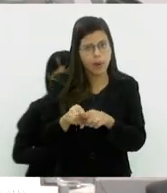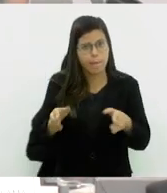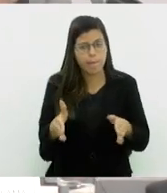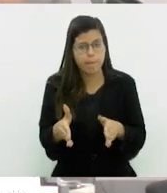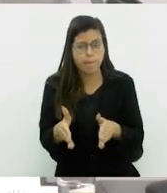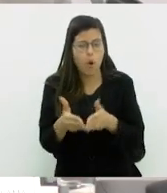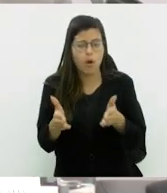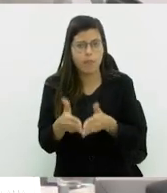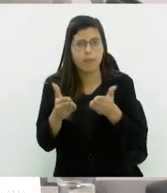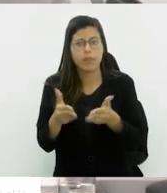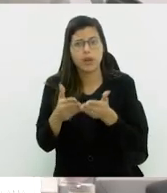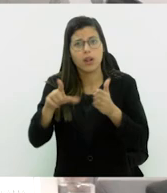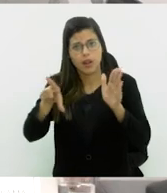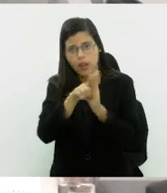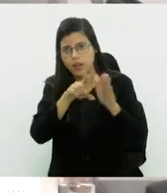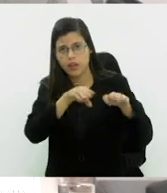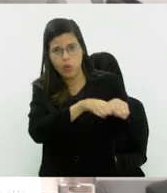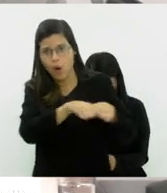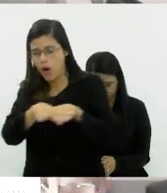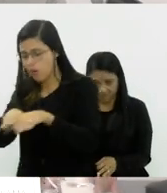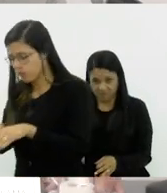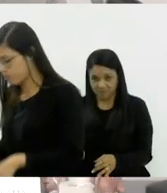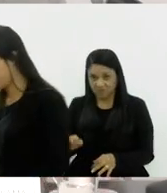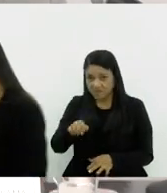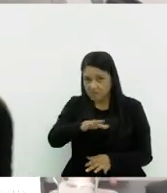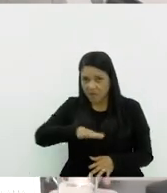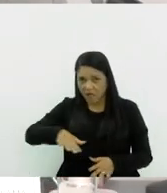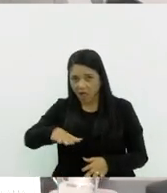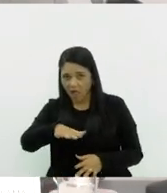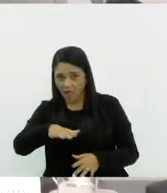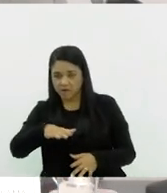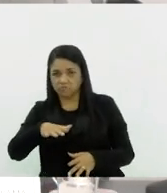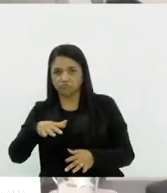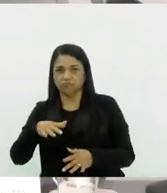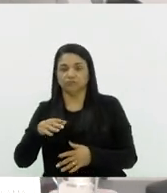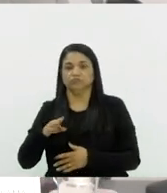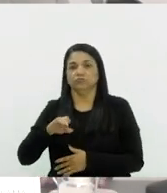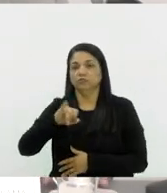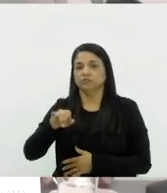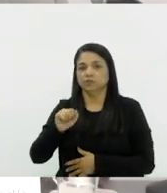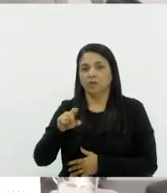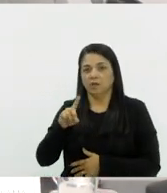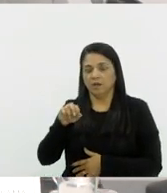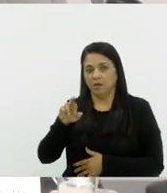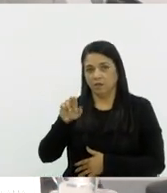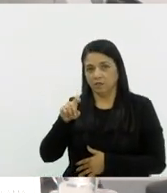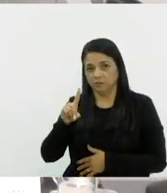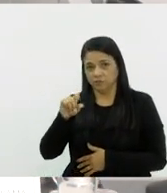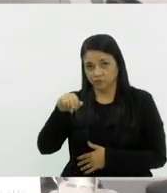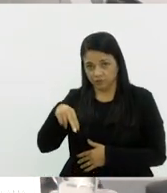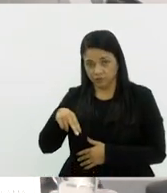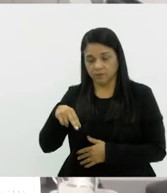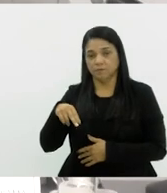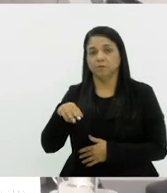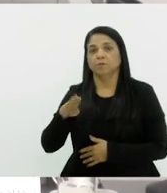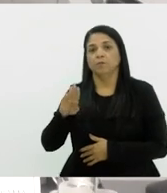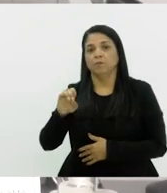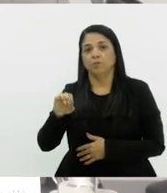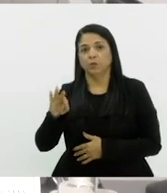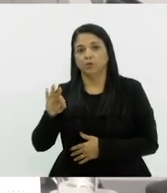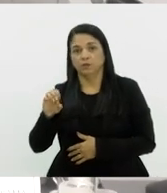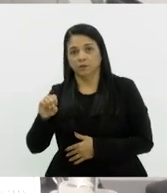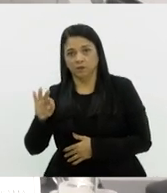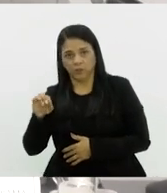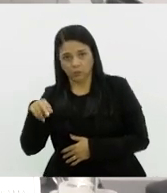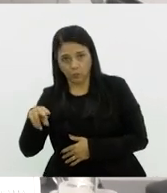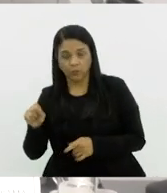mundo. Né? Se tem área densamente ocupada no Jardim Botânico, em Botafogo, no Maitá, e tem que ser respeitado, também tem